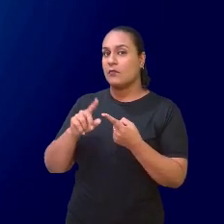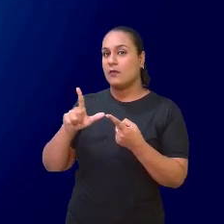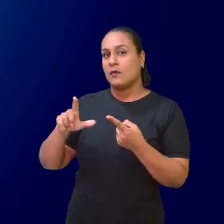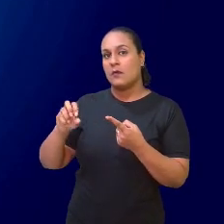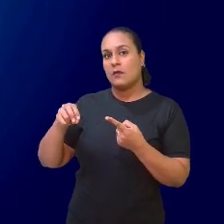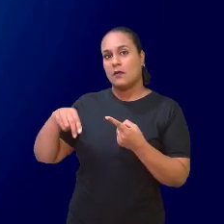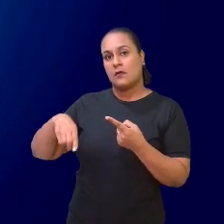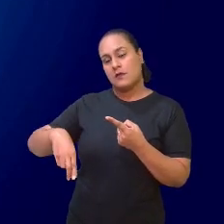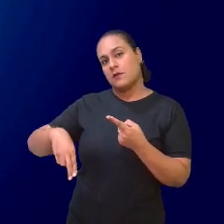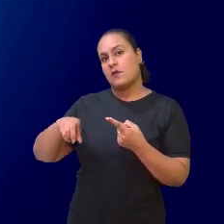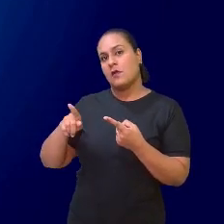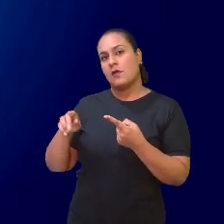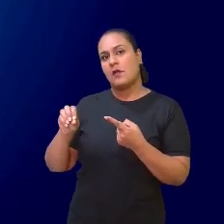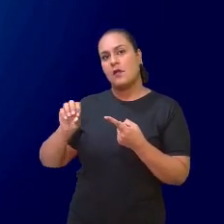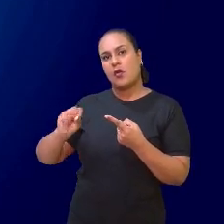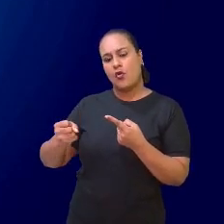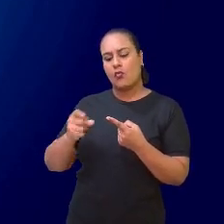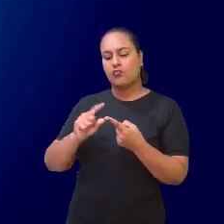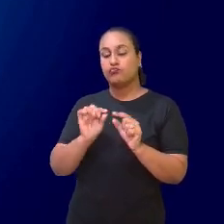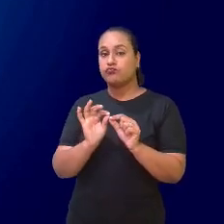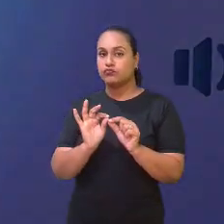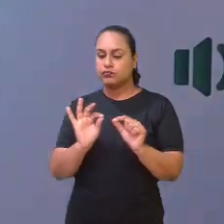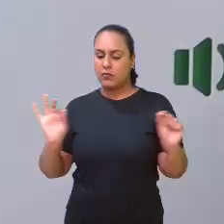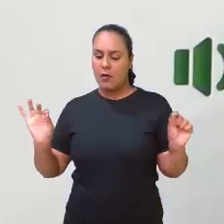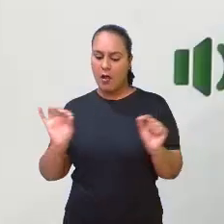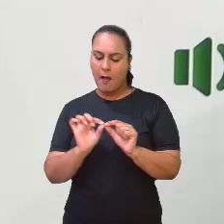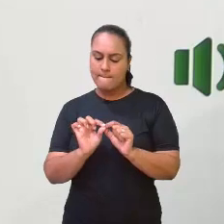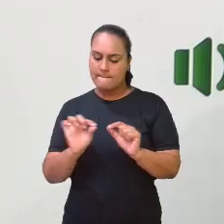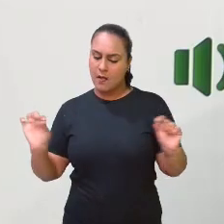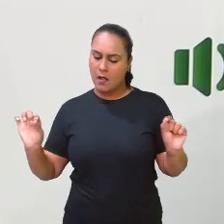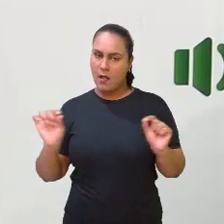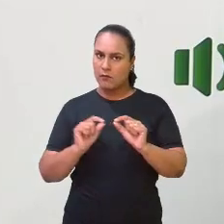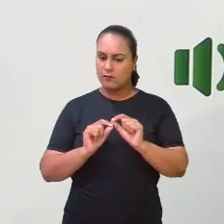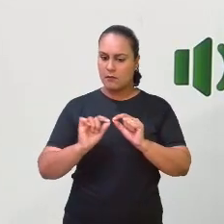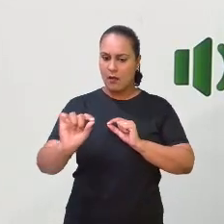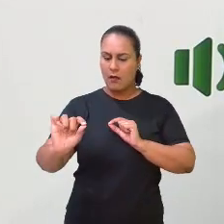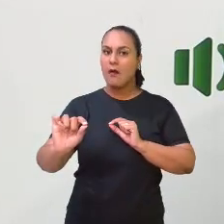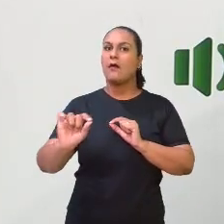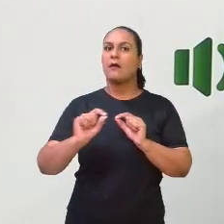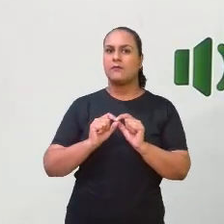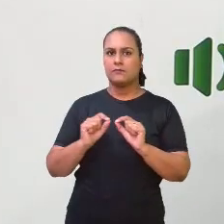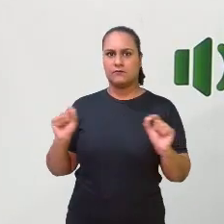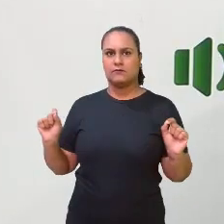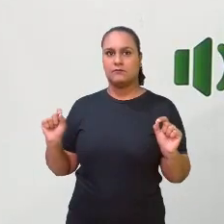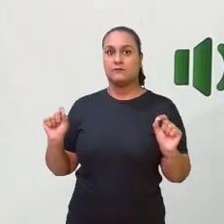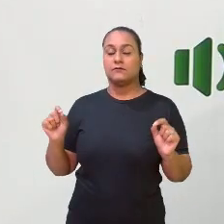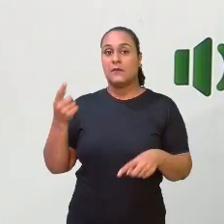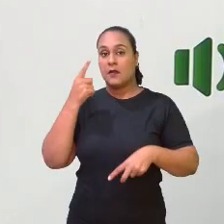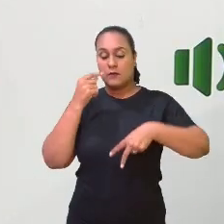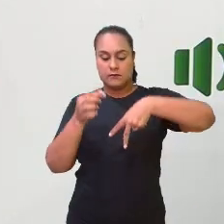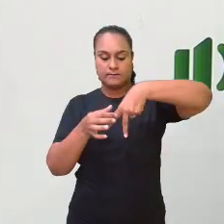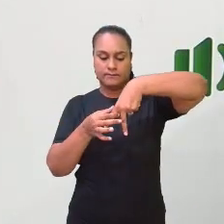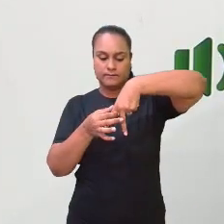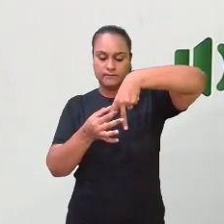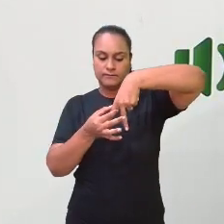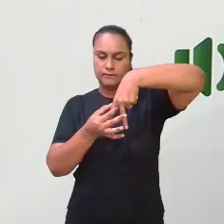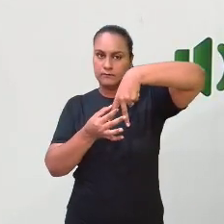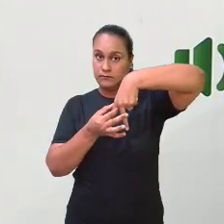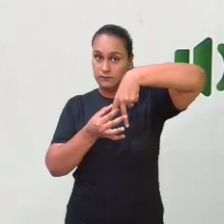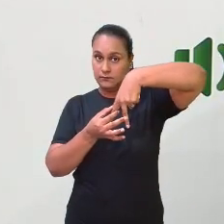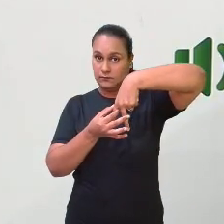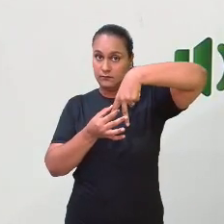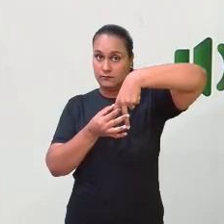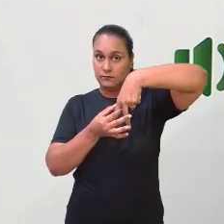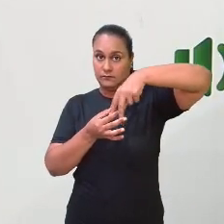por exemplo, são ossos maiores. Isso, como o nosso fêmur, vê como é grande o nosso osso